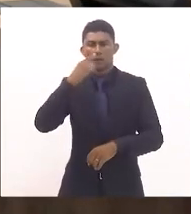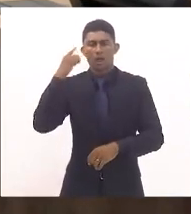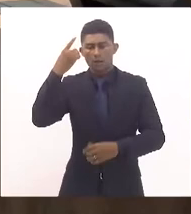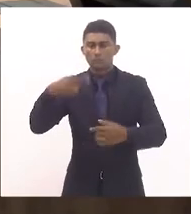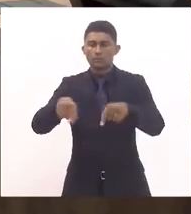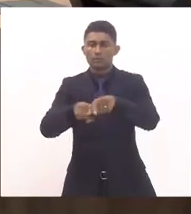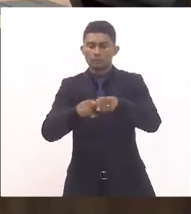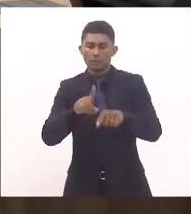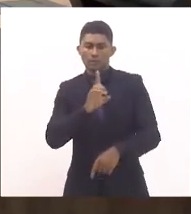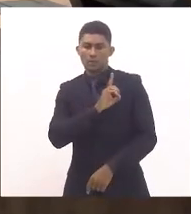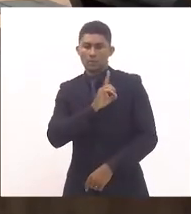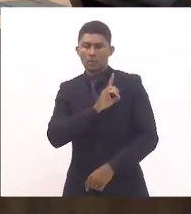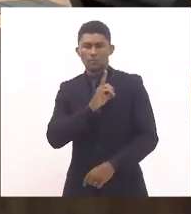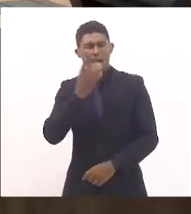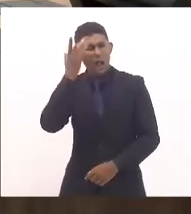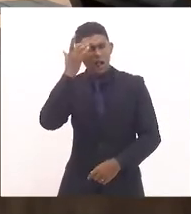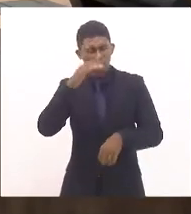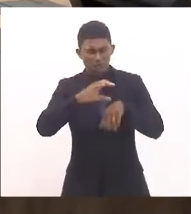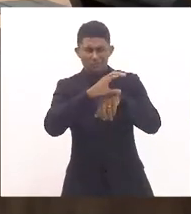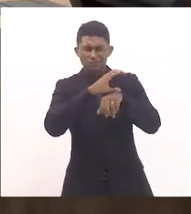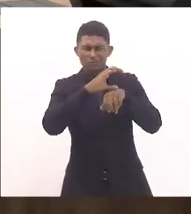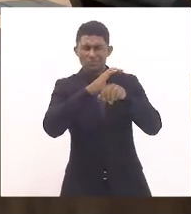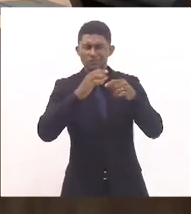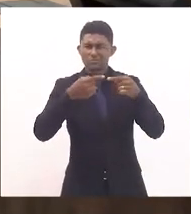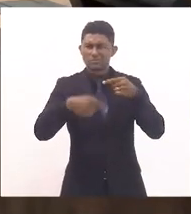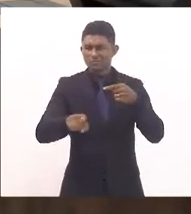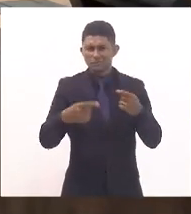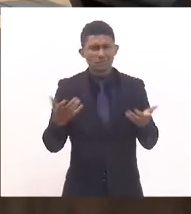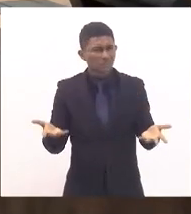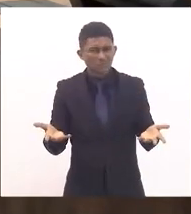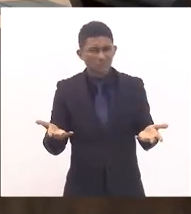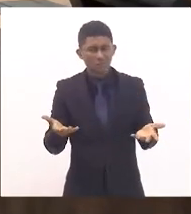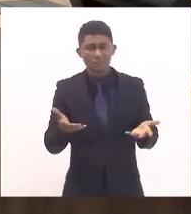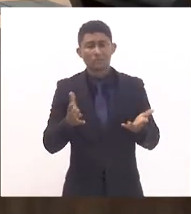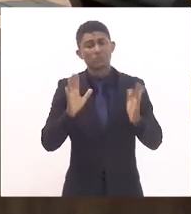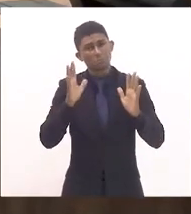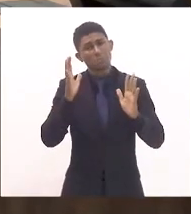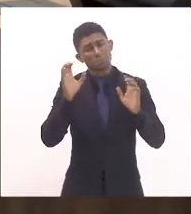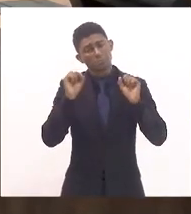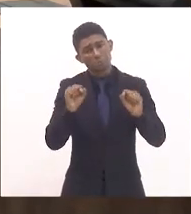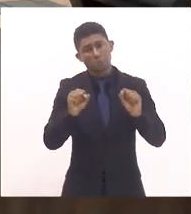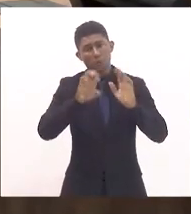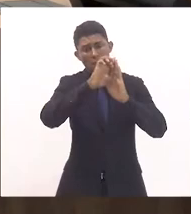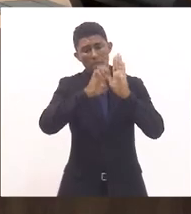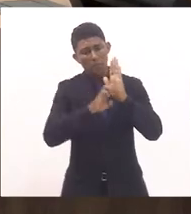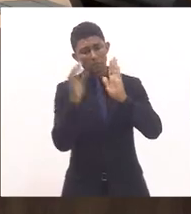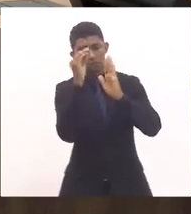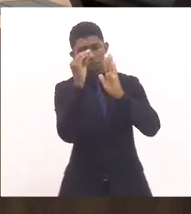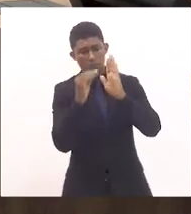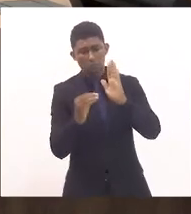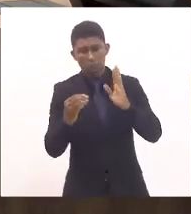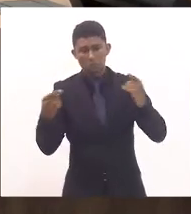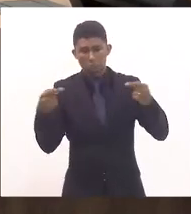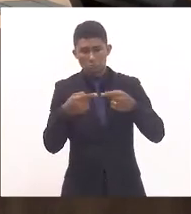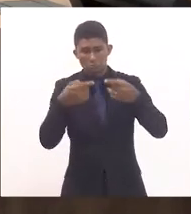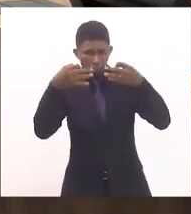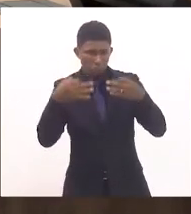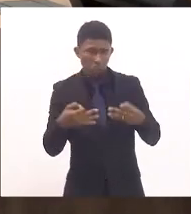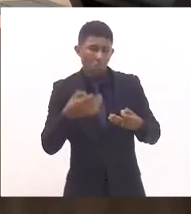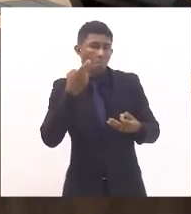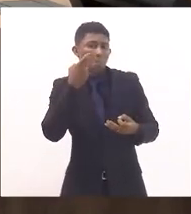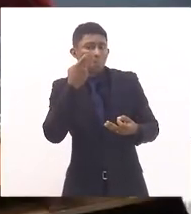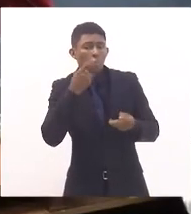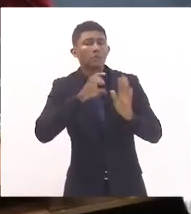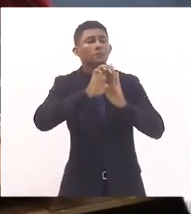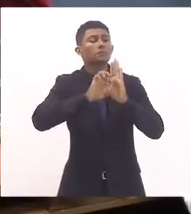que o projeto é inconstitucional, mas pode ter sido superado pelas emendas. Então, quero saber que emendas que superou a